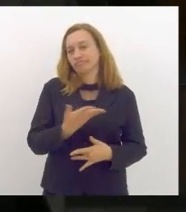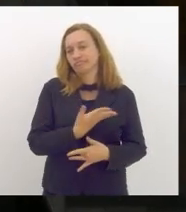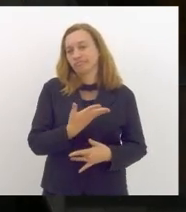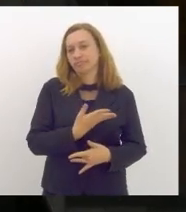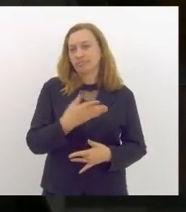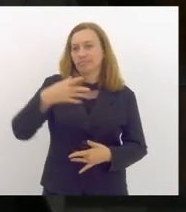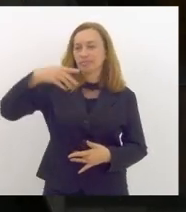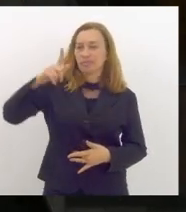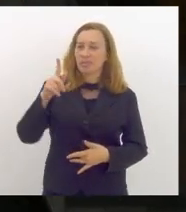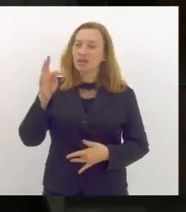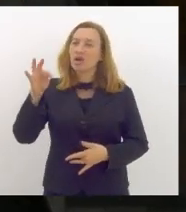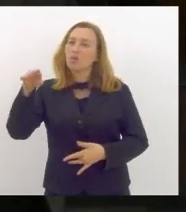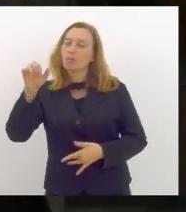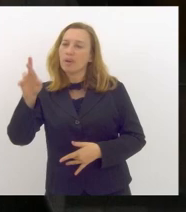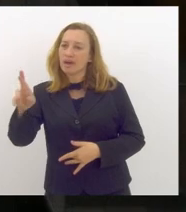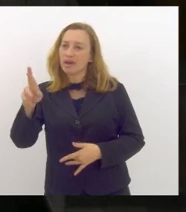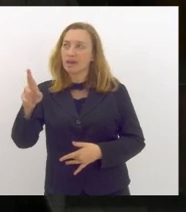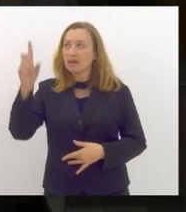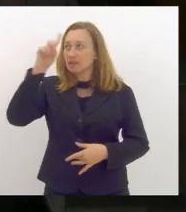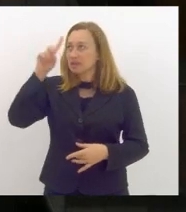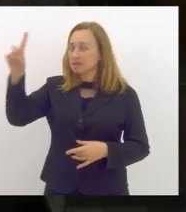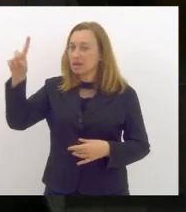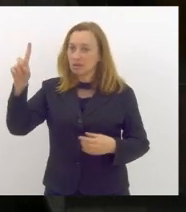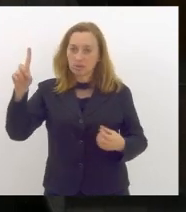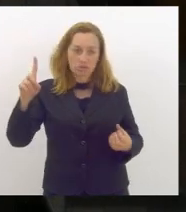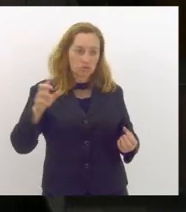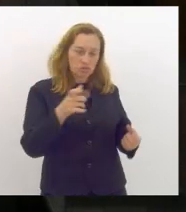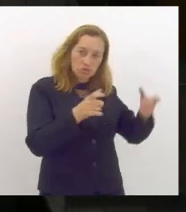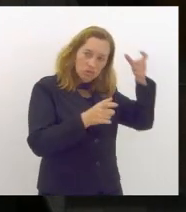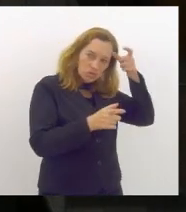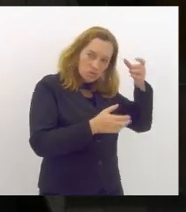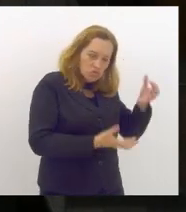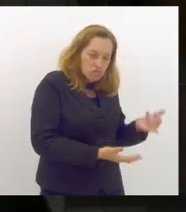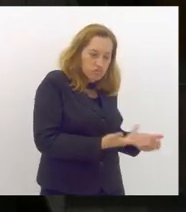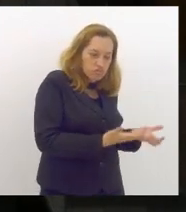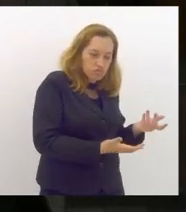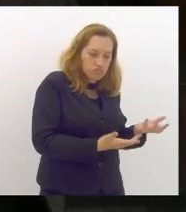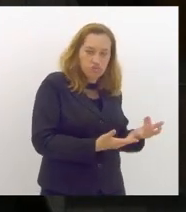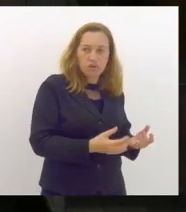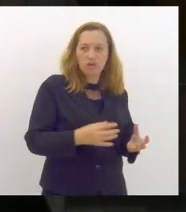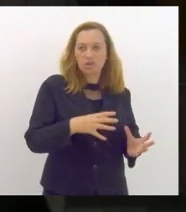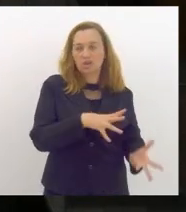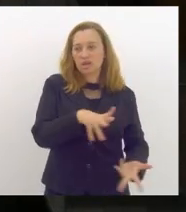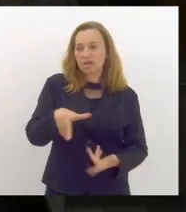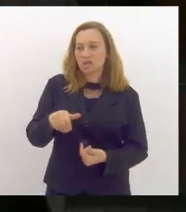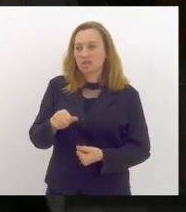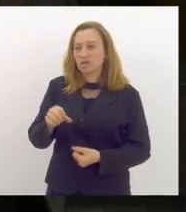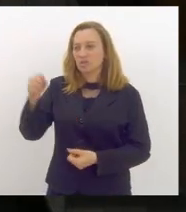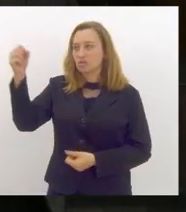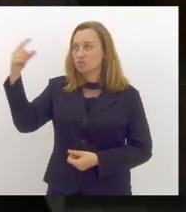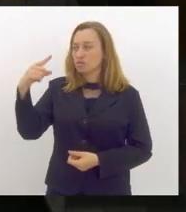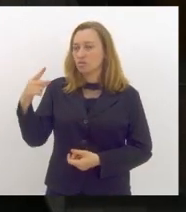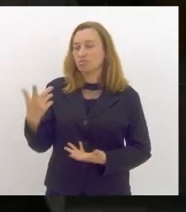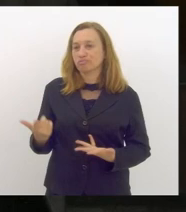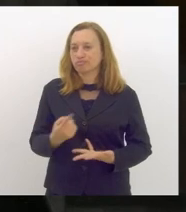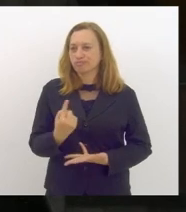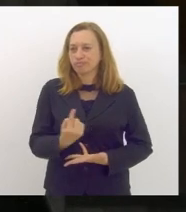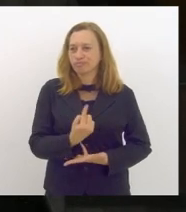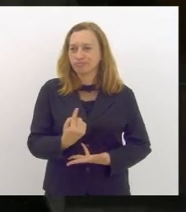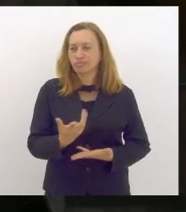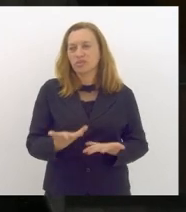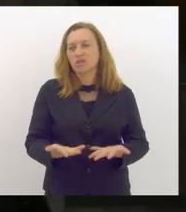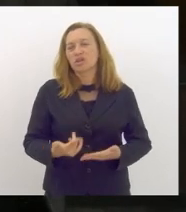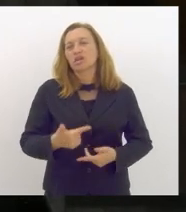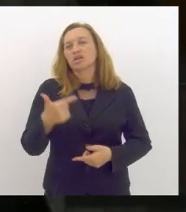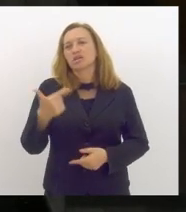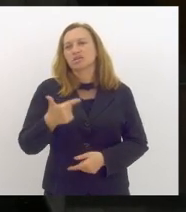Glauber racha a Deus e Diabo na Terra do Sol EA Terra do Sol somos nós então seguir um é